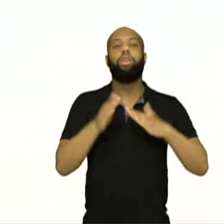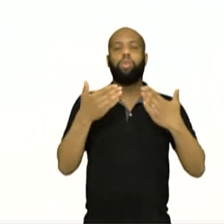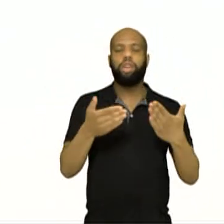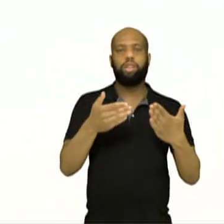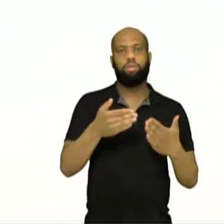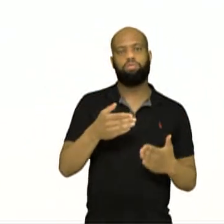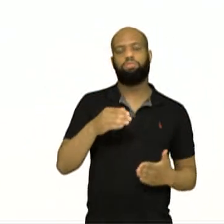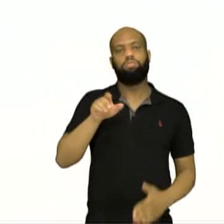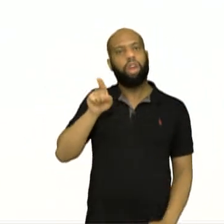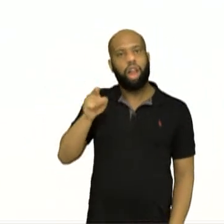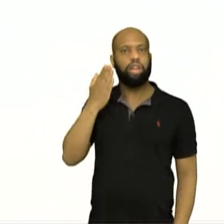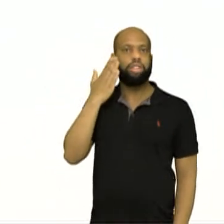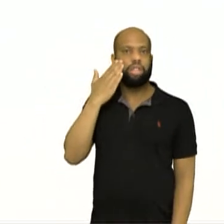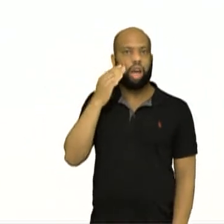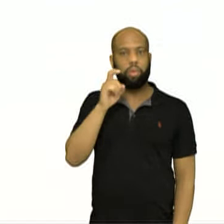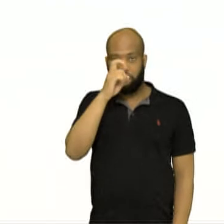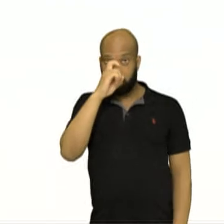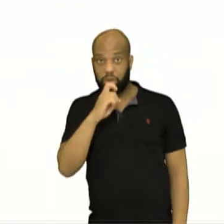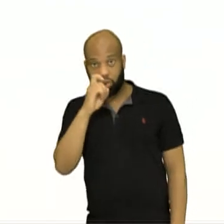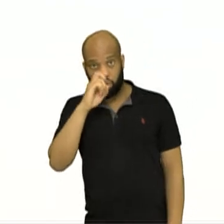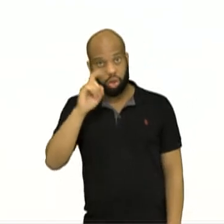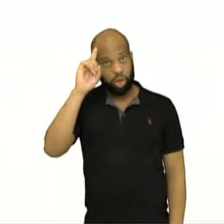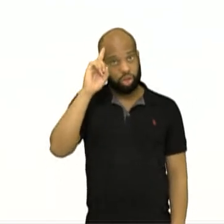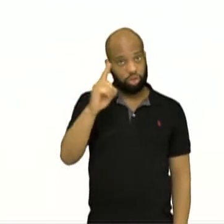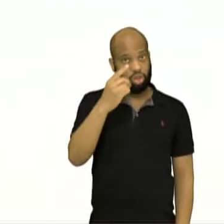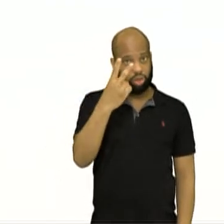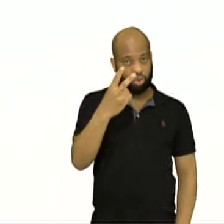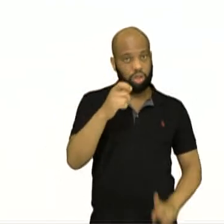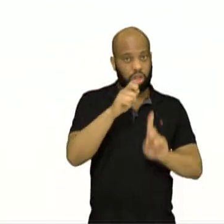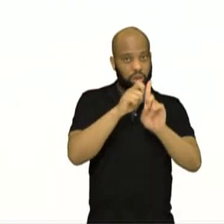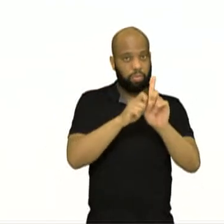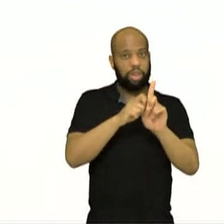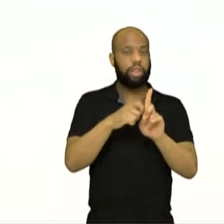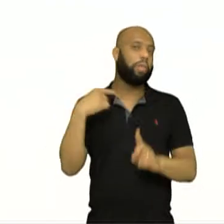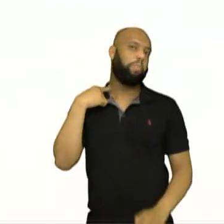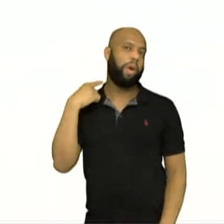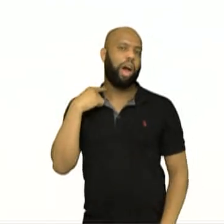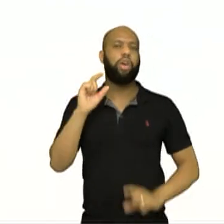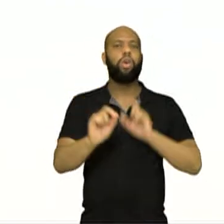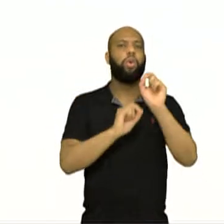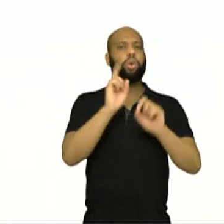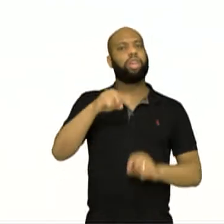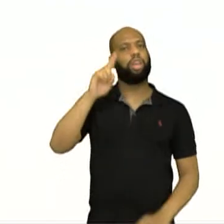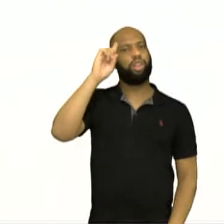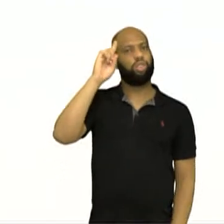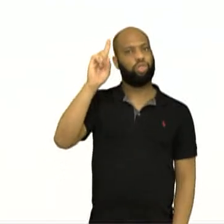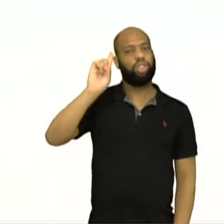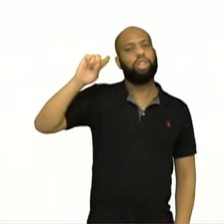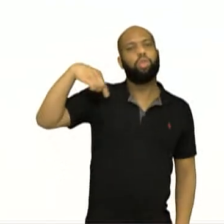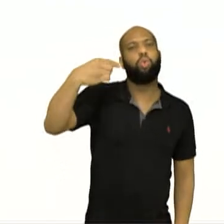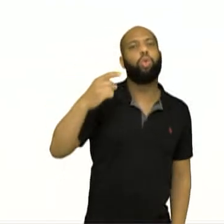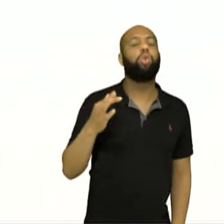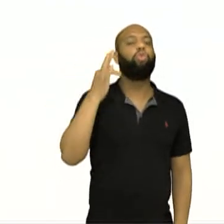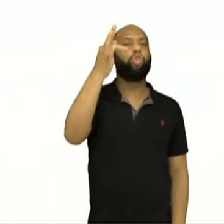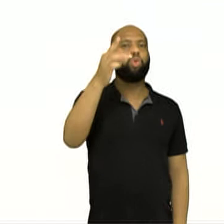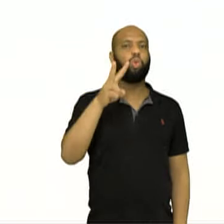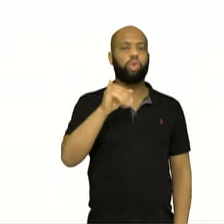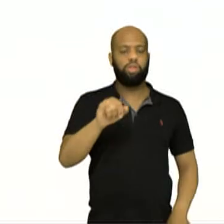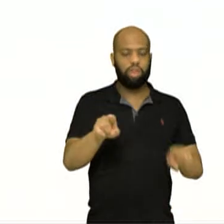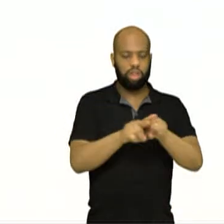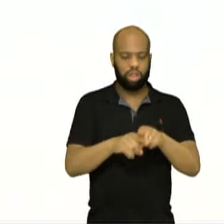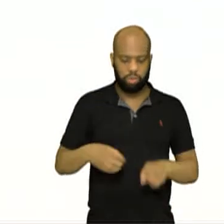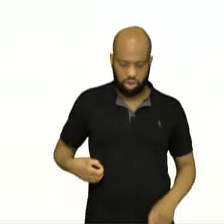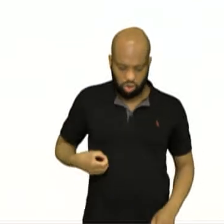tendo a informação de que ela menstruou no dia 2 de maio, qual será provavelmente o dia da sua próxima ovulação? Então veja